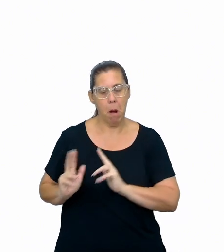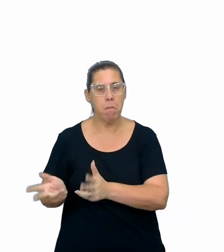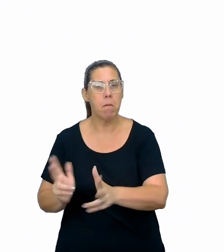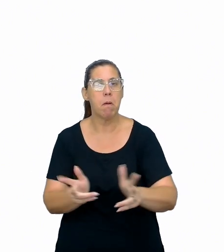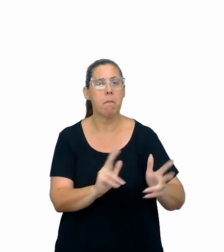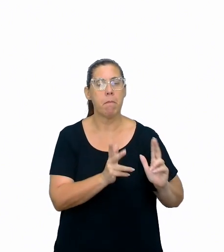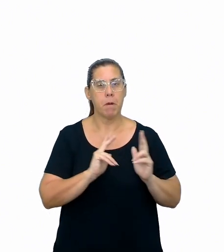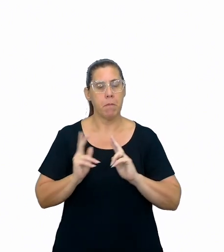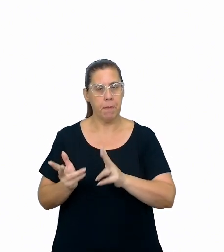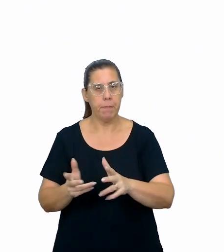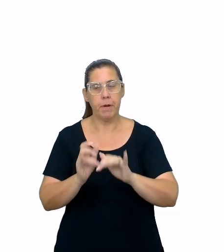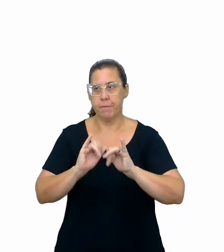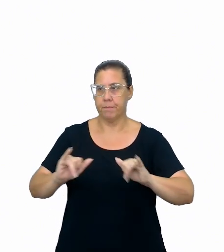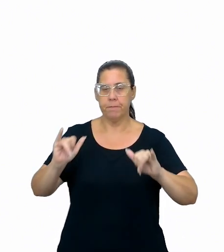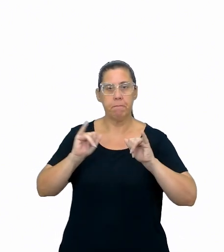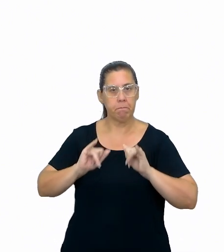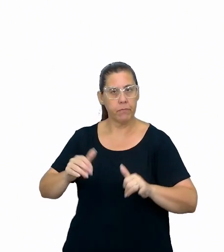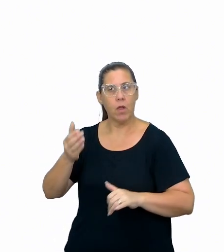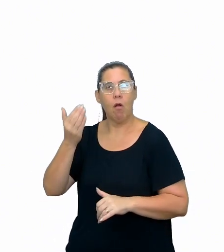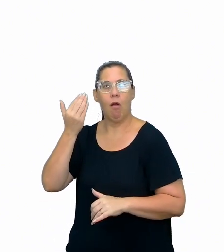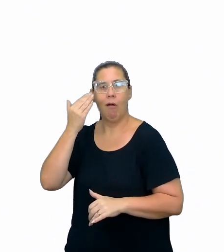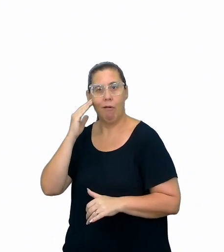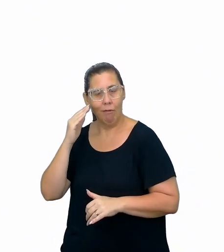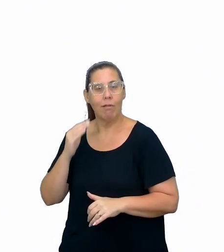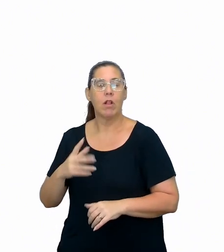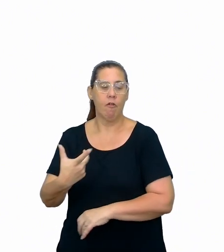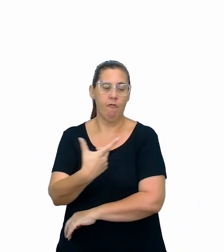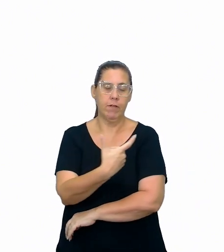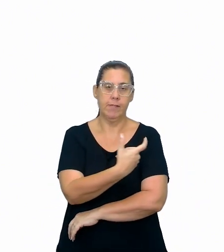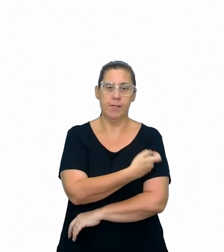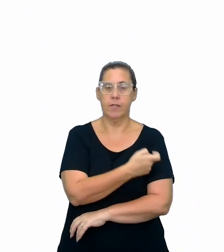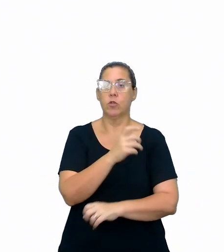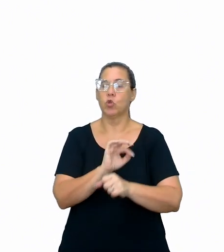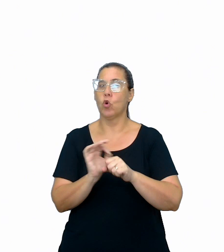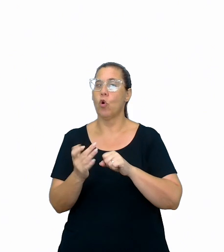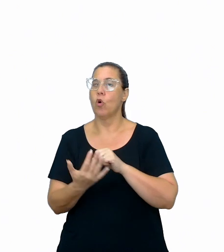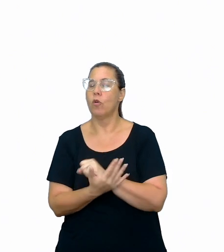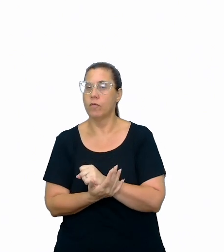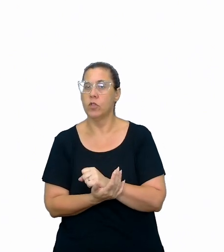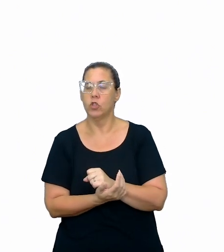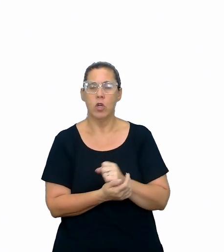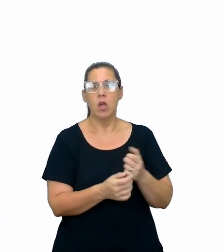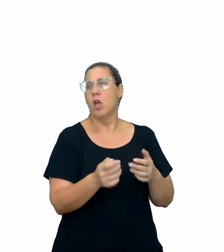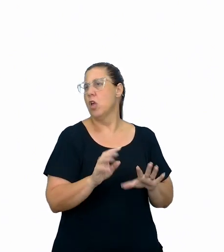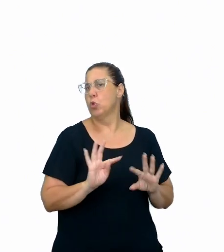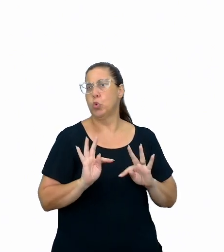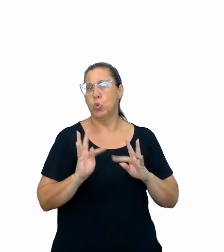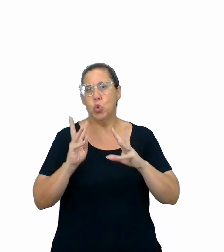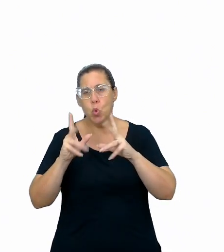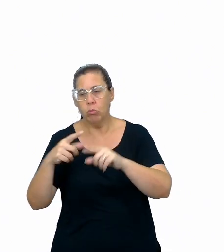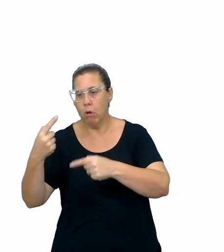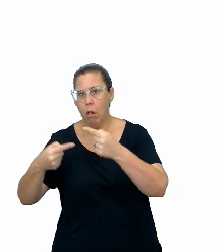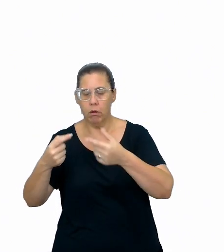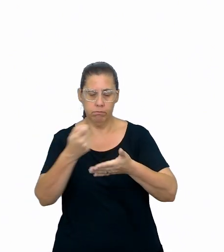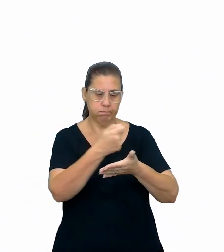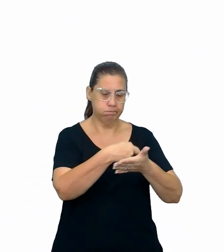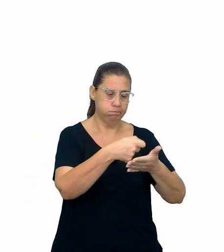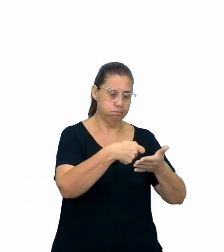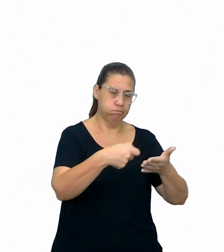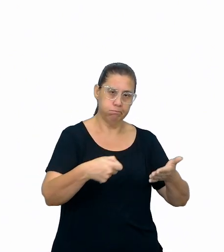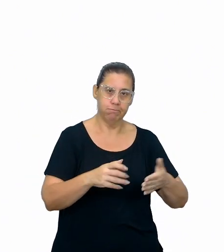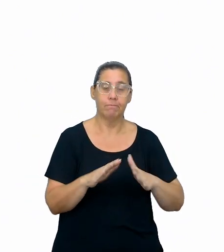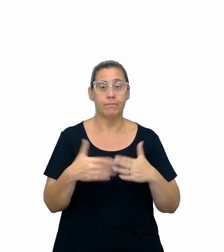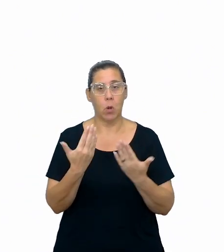de conscientização para a vacinação contra a Covid e um registro dessa discussão. Sobre a